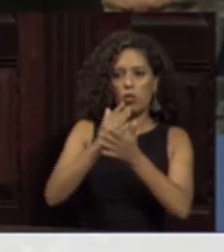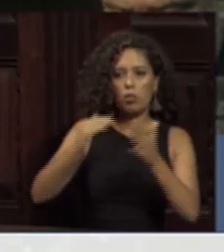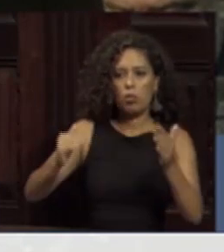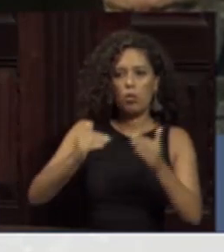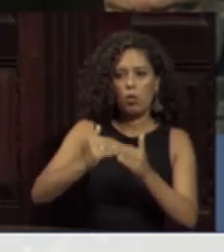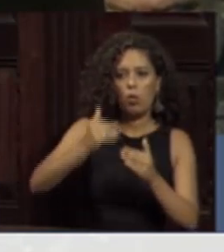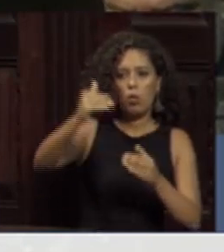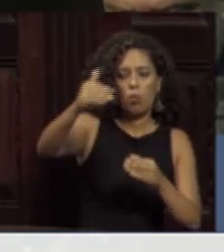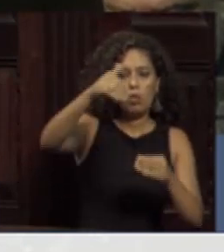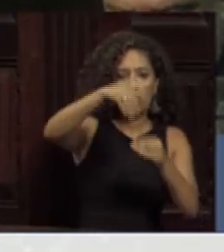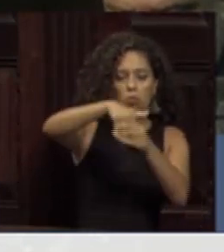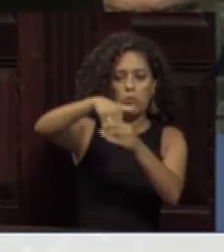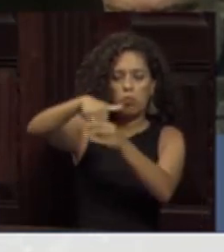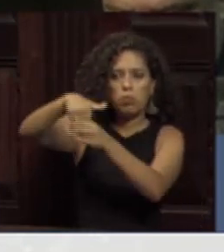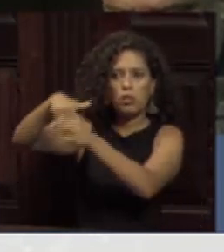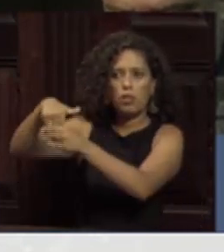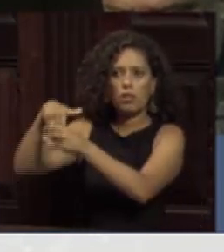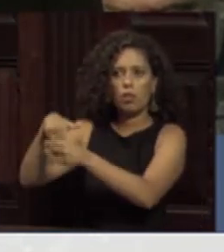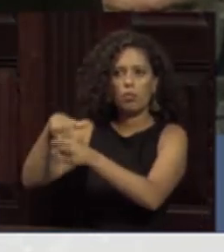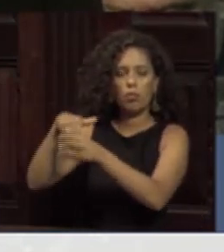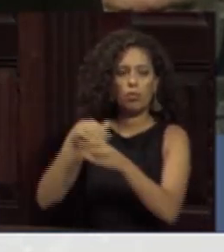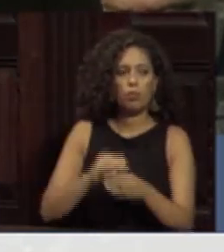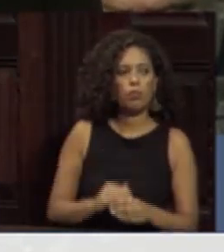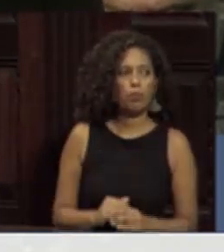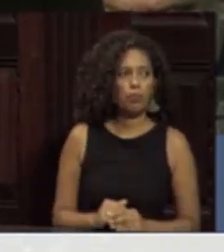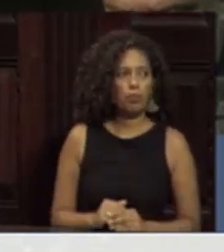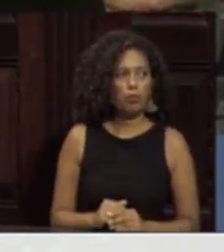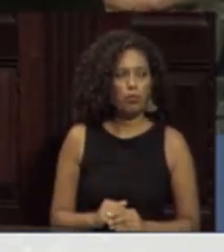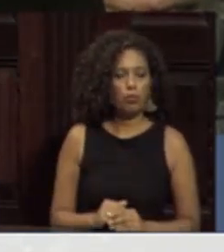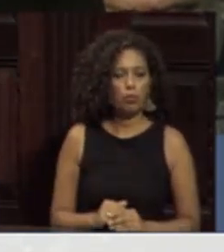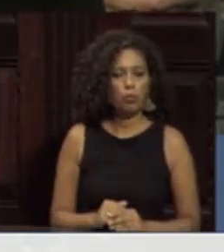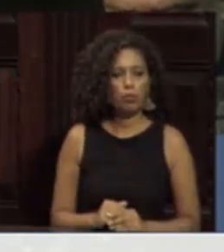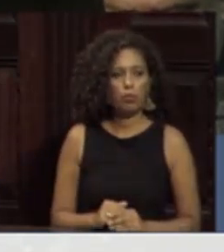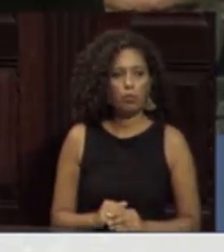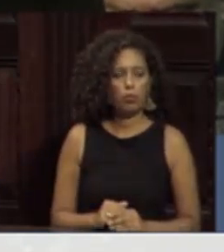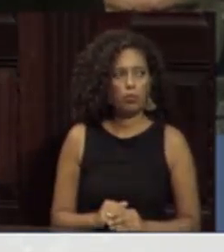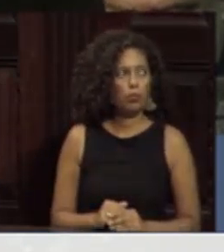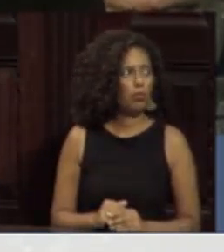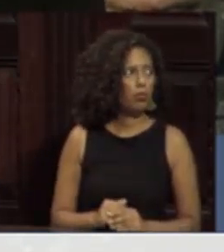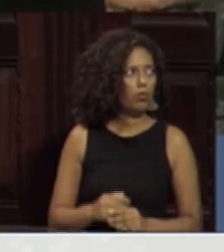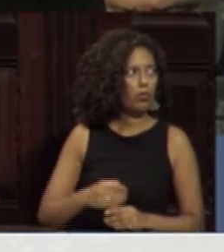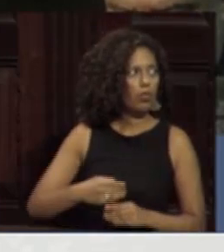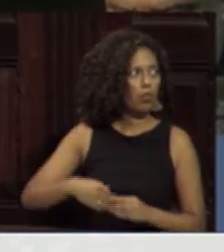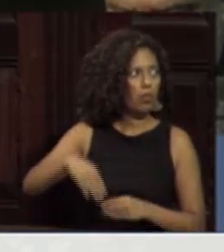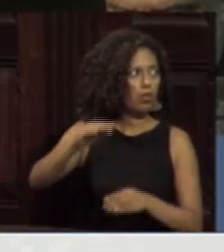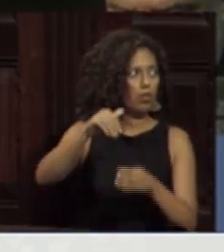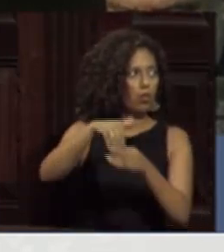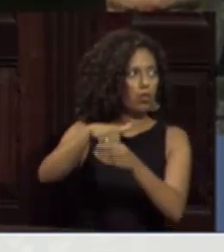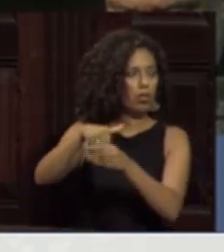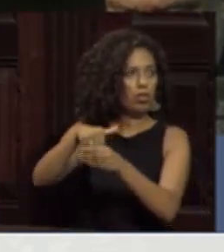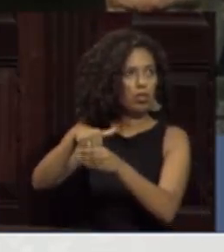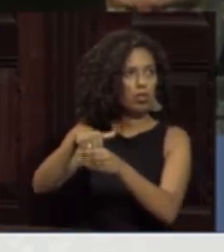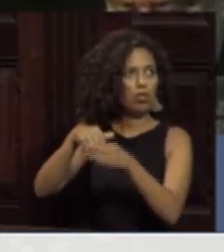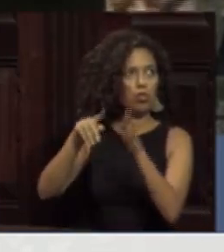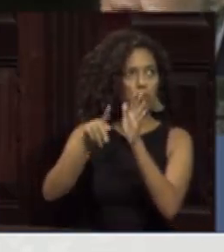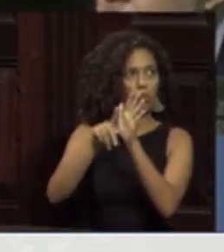emenda da Comissão de Constituição e Justiça. Senhores que aprovam, permaneçam como estão. Em votação, projeto assim